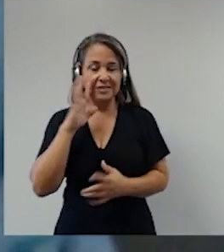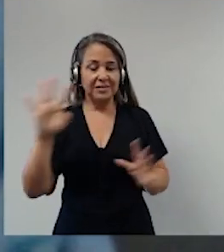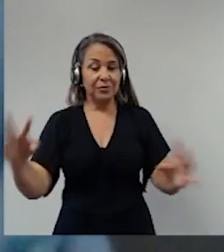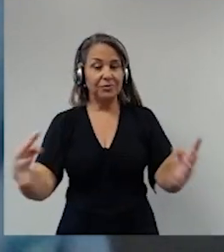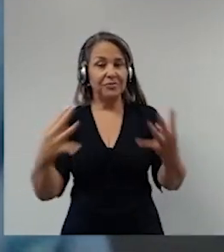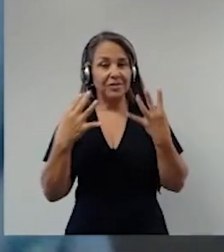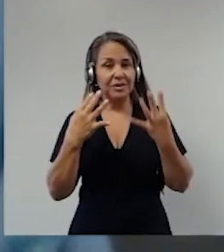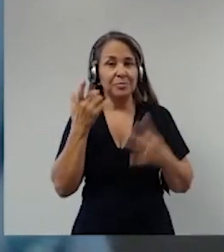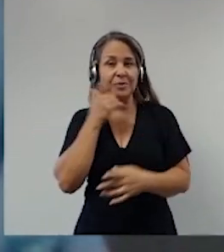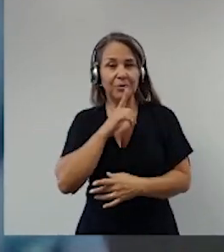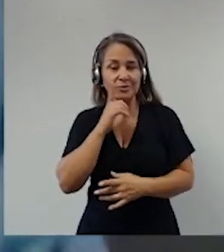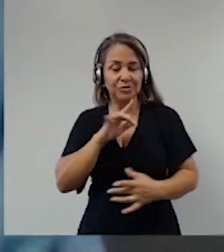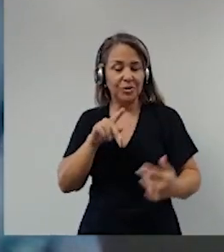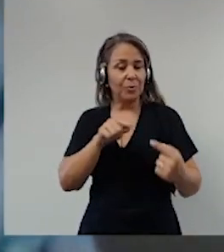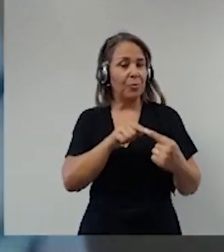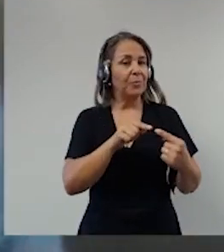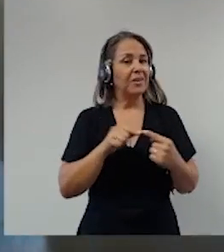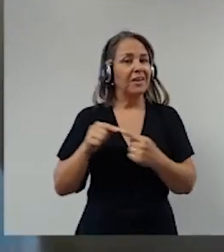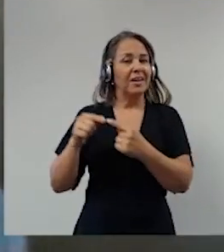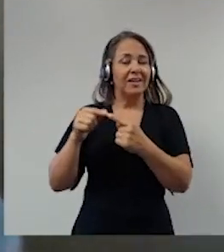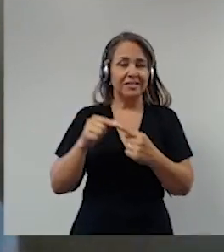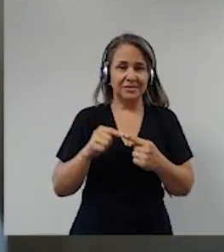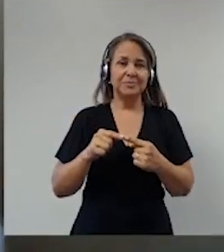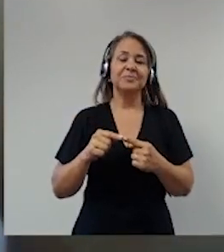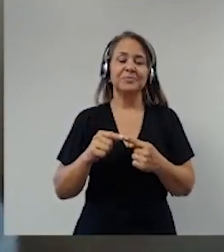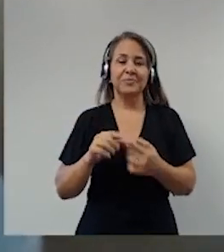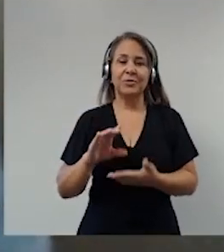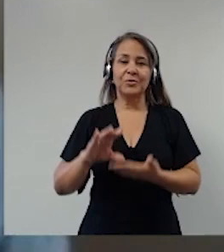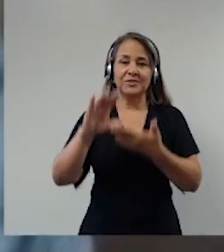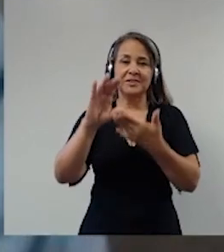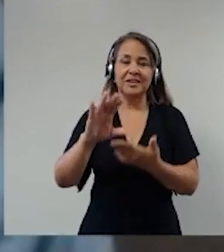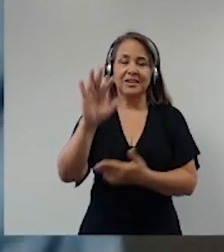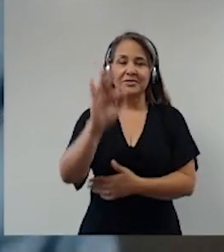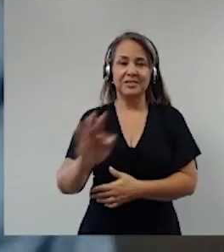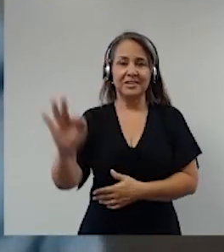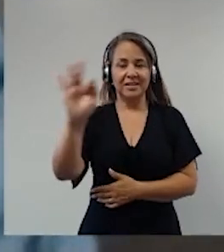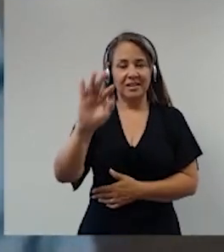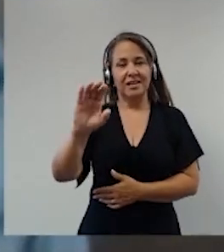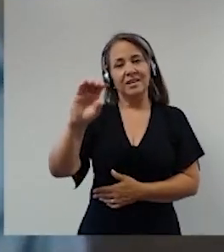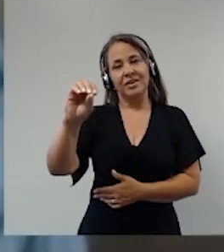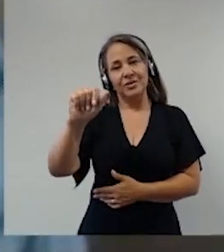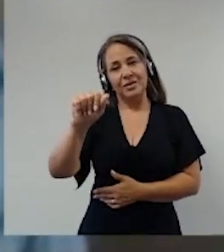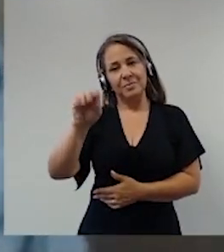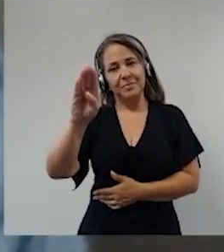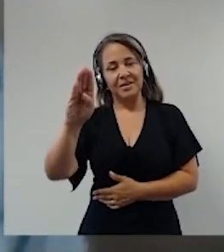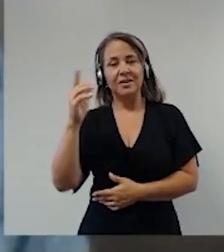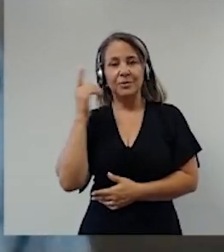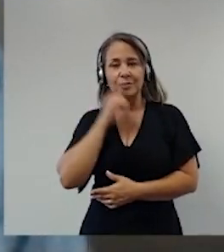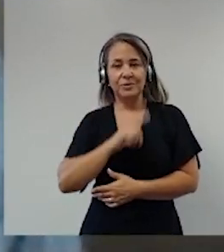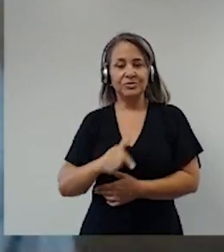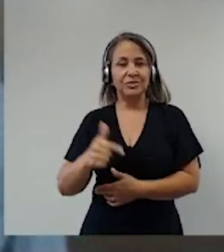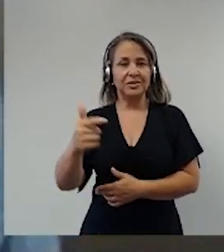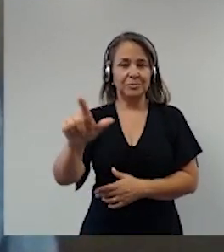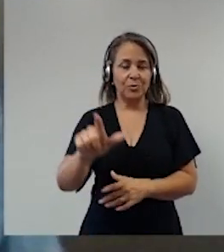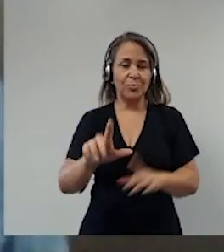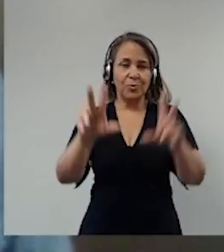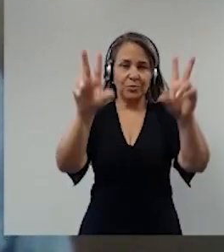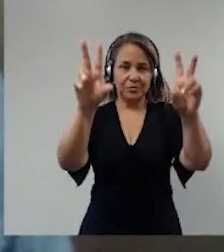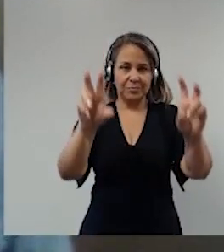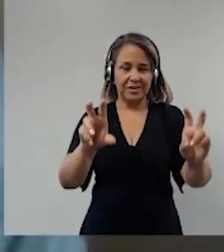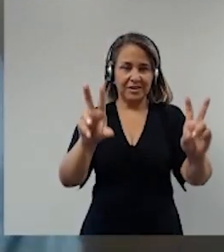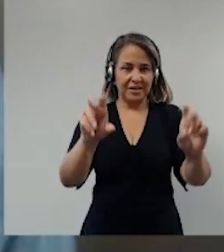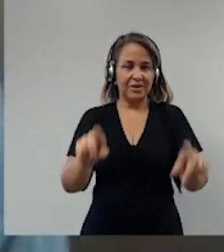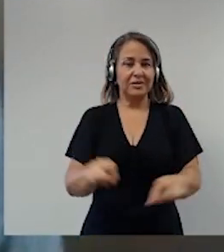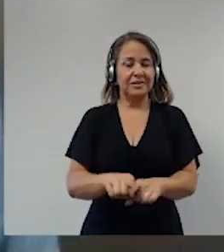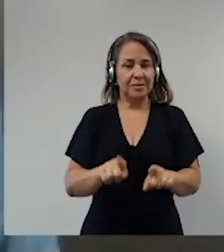para continuar conectado no canal do Conselho Federal da Ordem dos Advogados, que continuaremos agora com outro painel